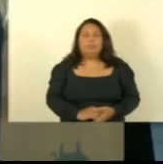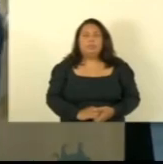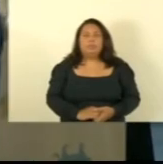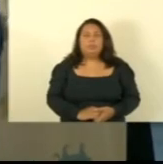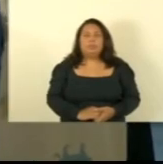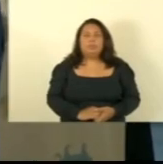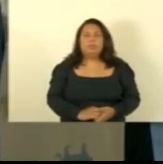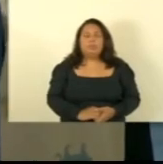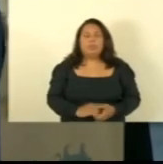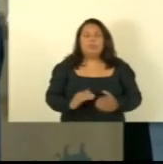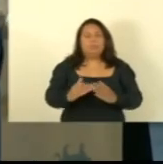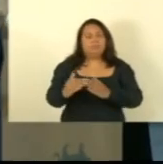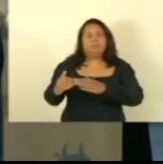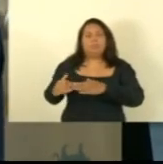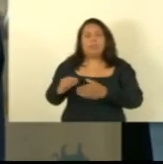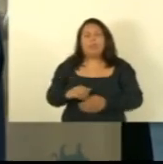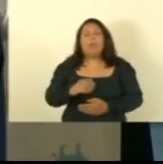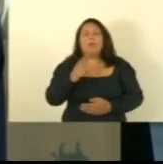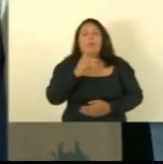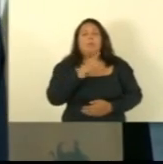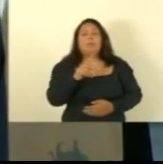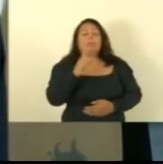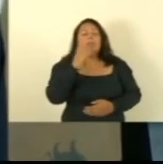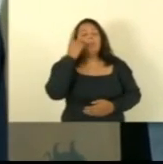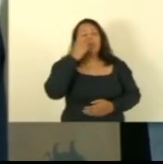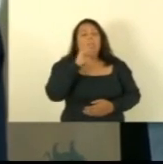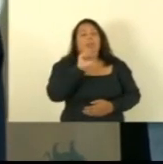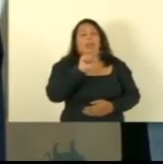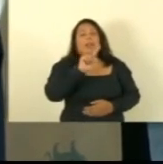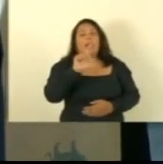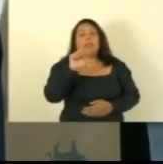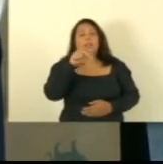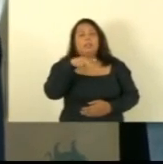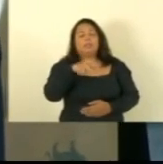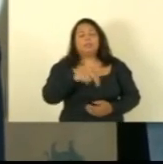Deninho está ausente. Deputado Alan Ferreira, substituição ao deputado Deninho.